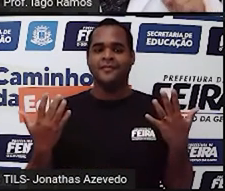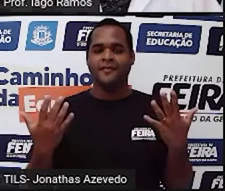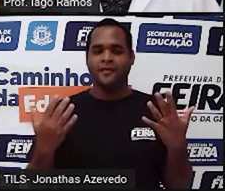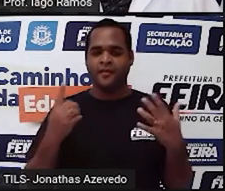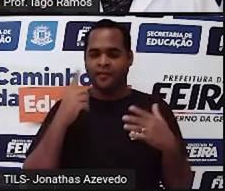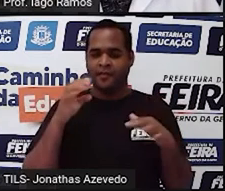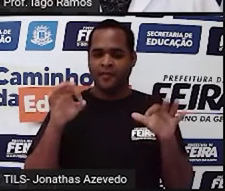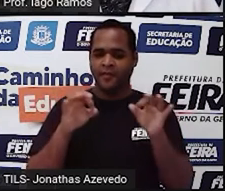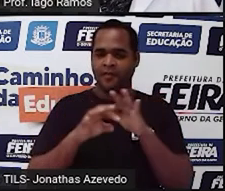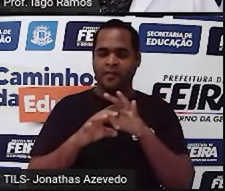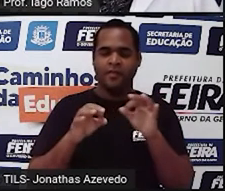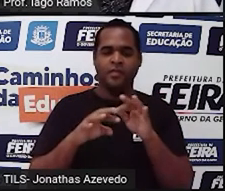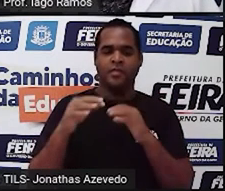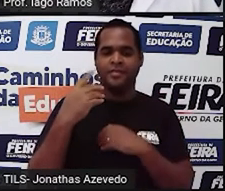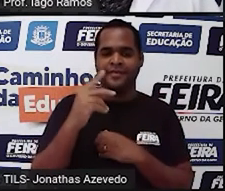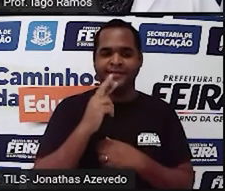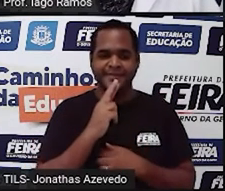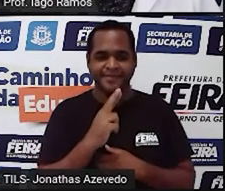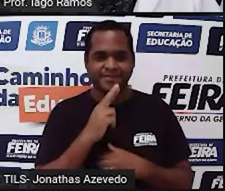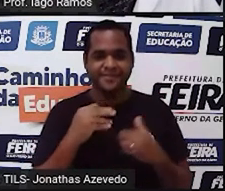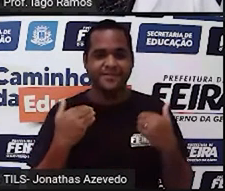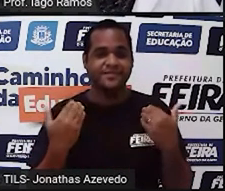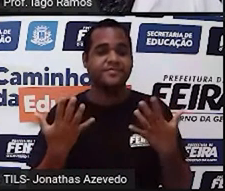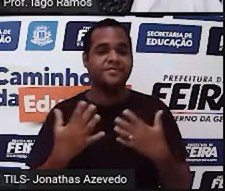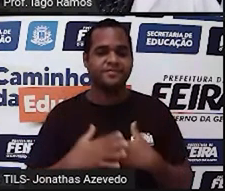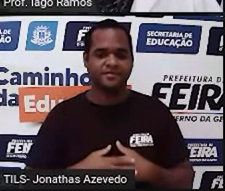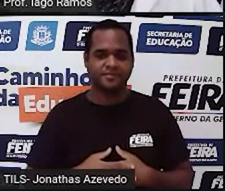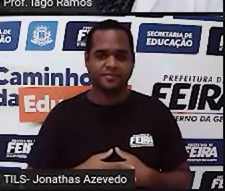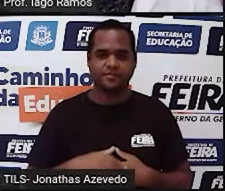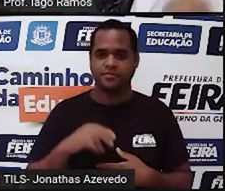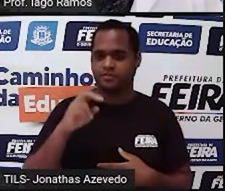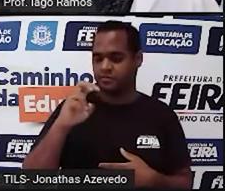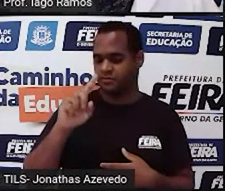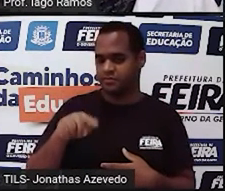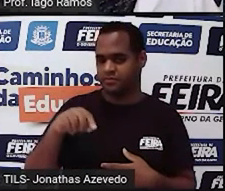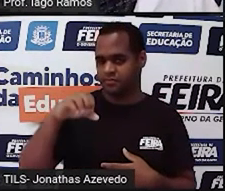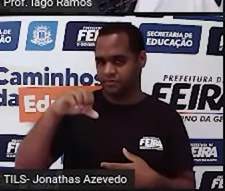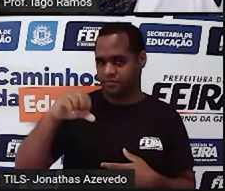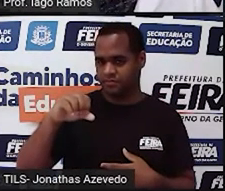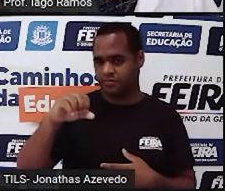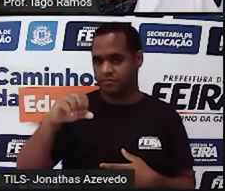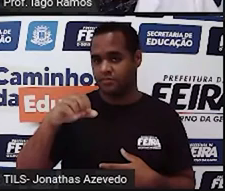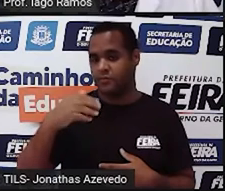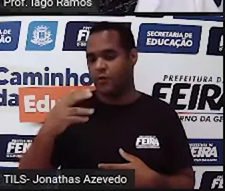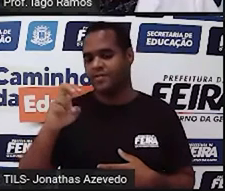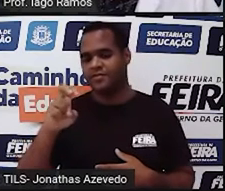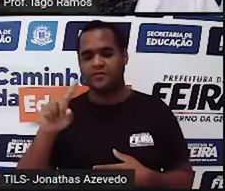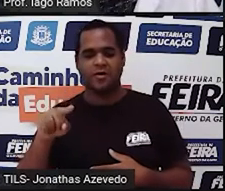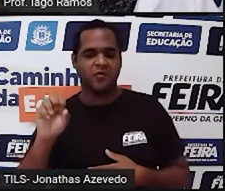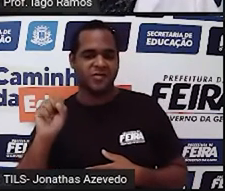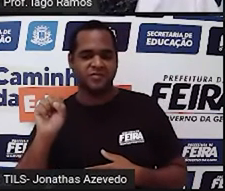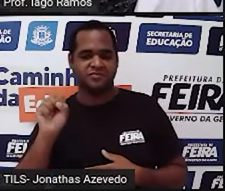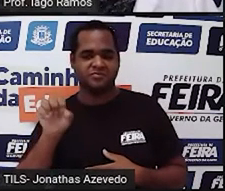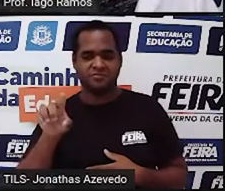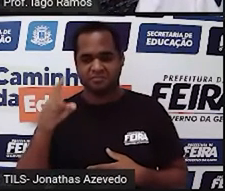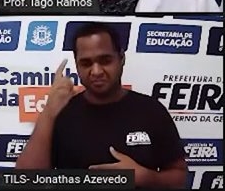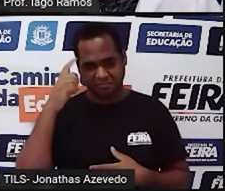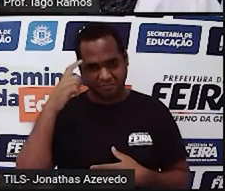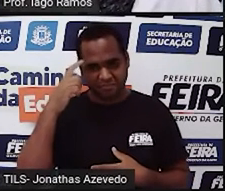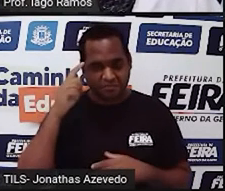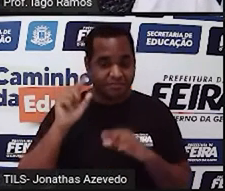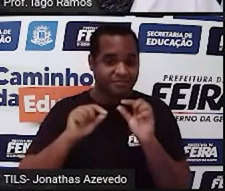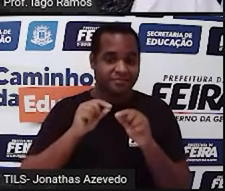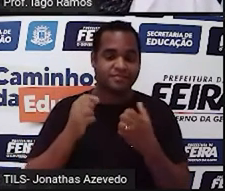o tempo qual seria sua resposta 5,9 é maior que o número 5,8 pensa